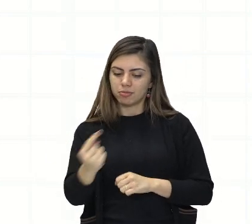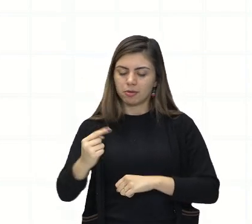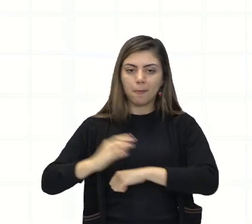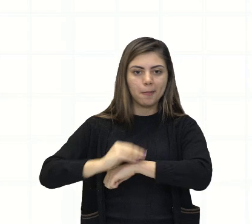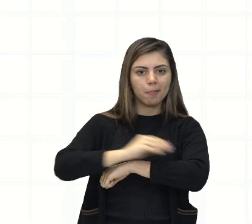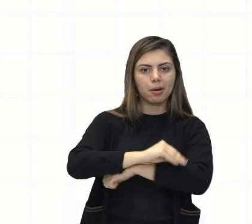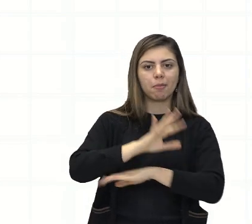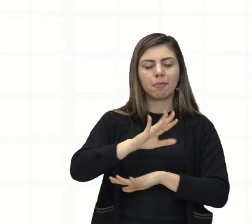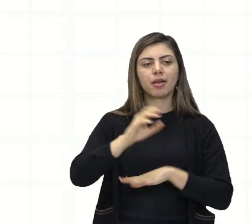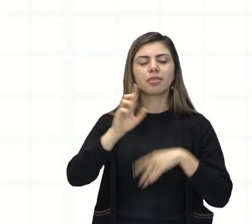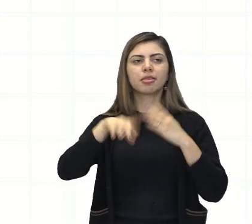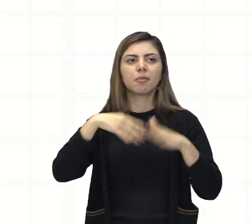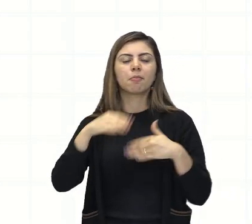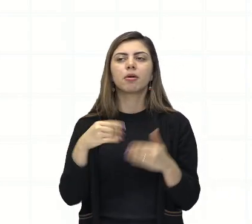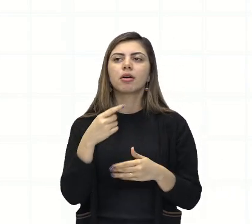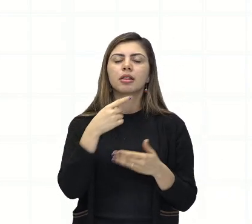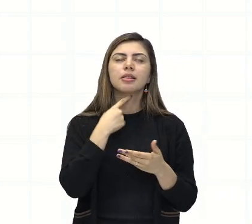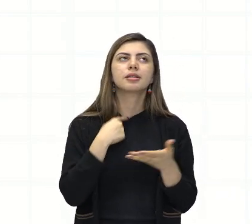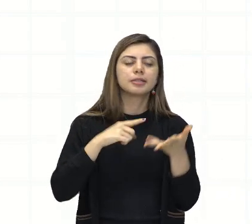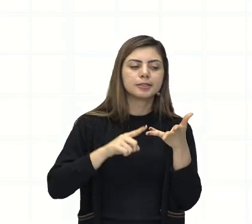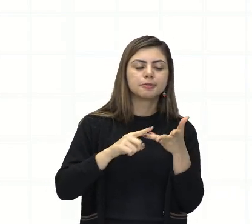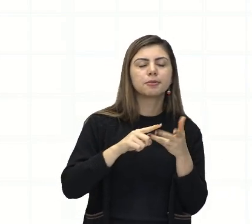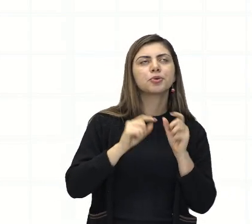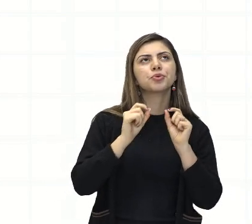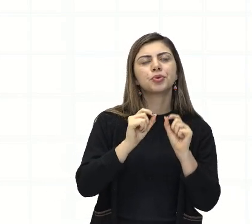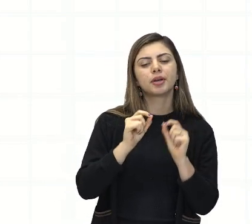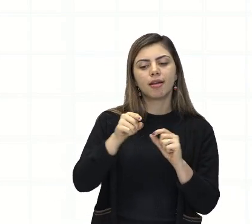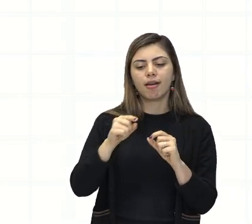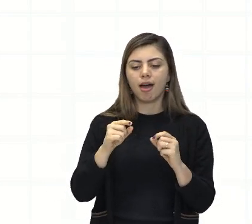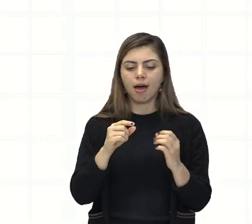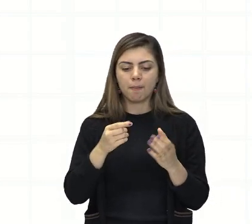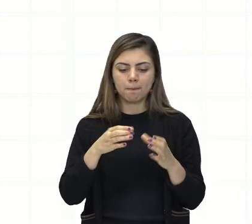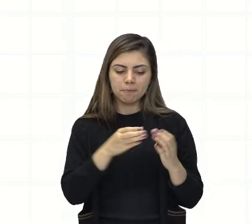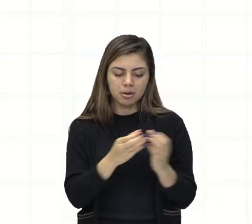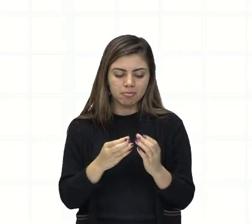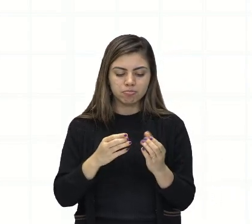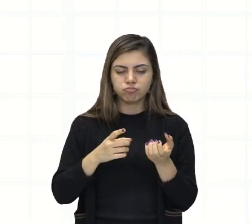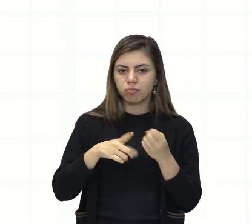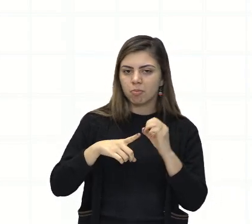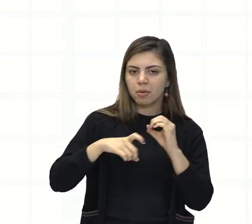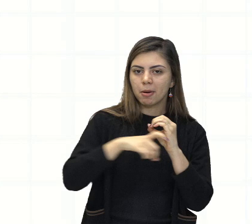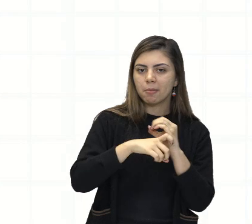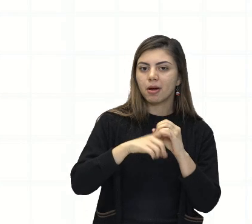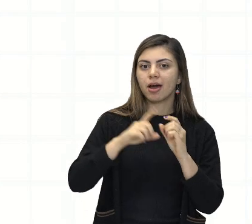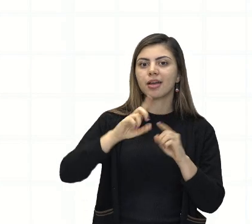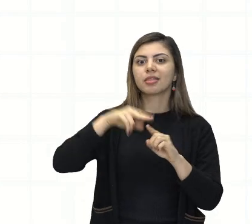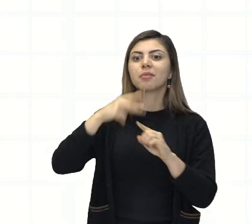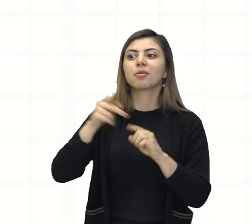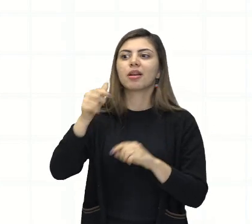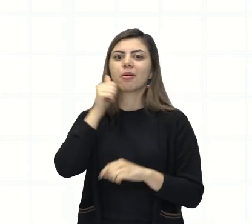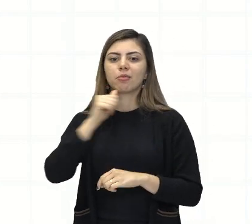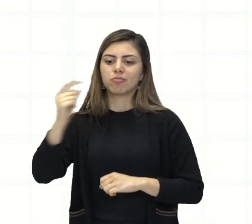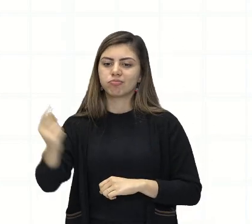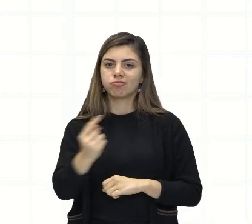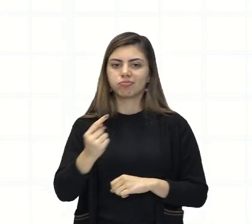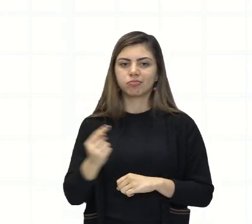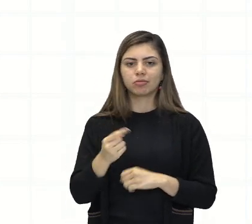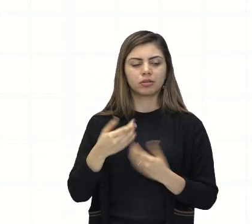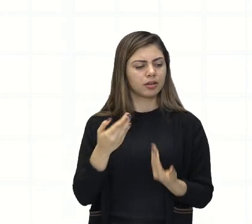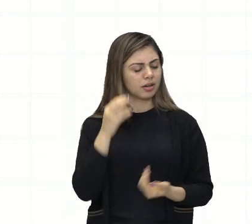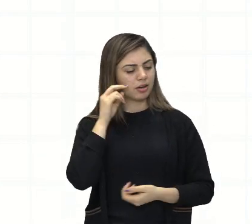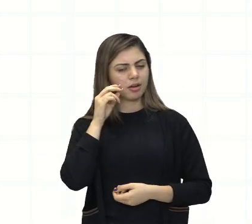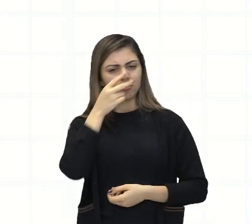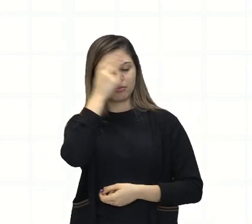pamonha apareceu que uma senhora trouxe de muito longe. Aquilo, quem entendia? Nem os outros prodígios que vieram